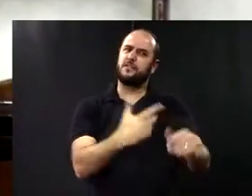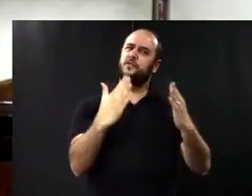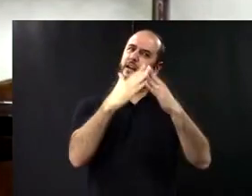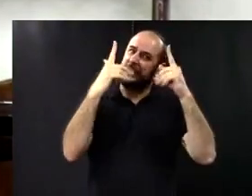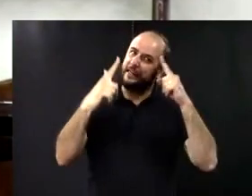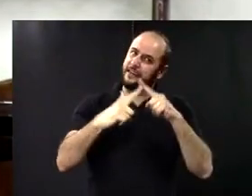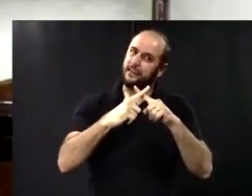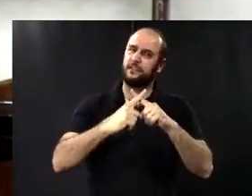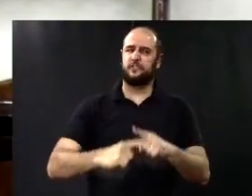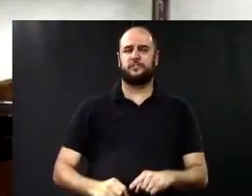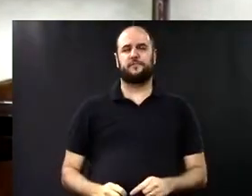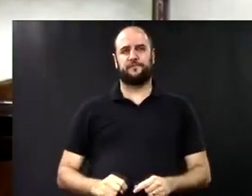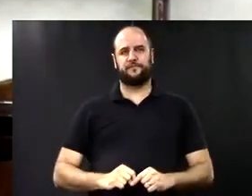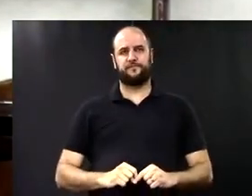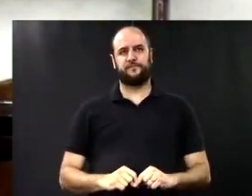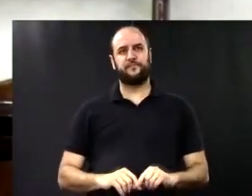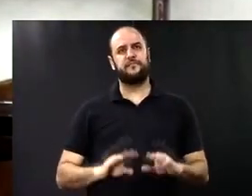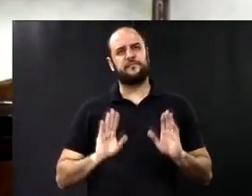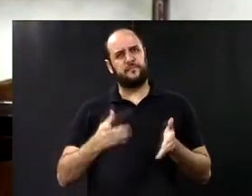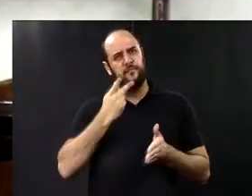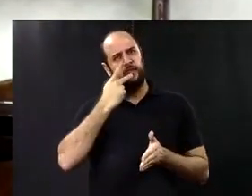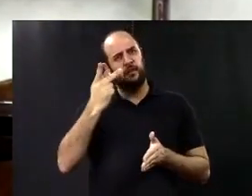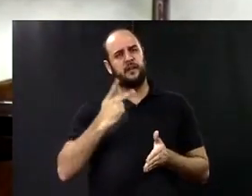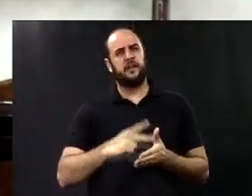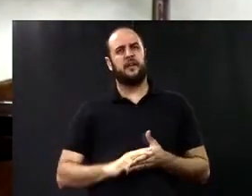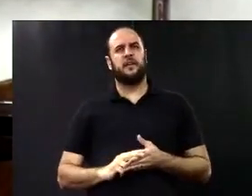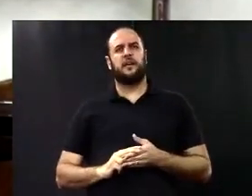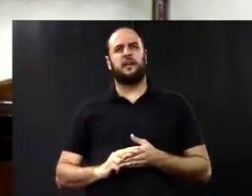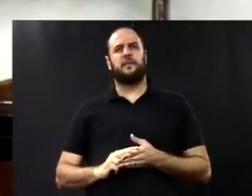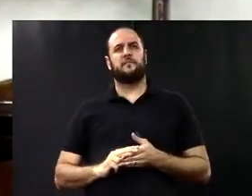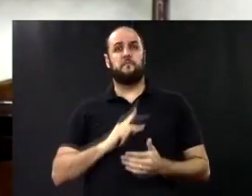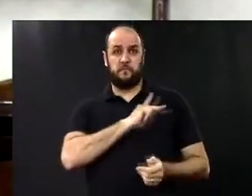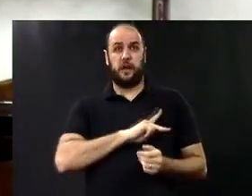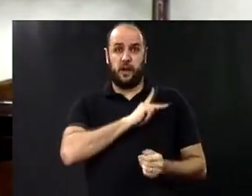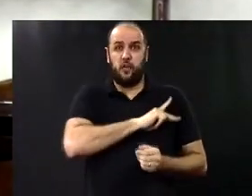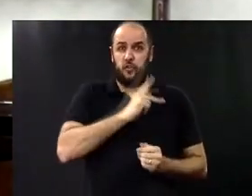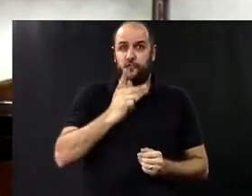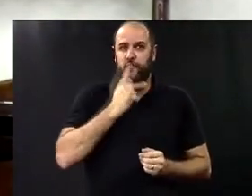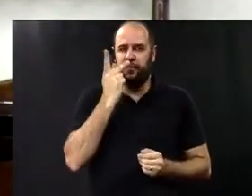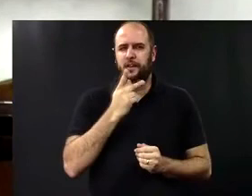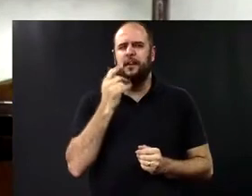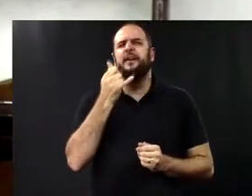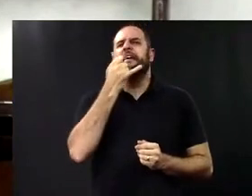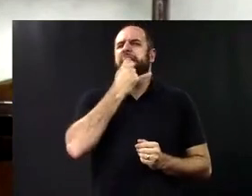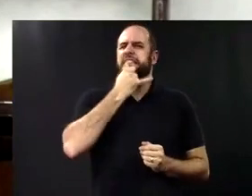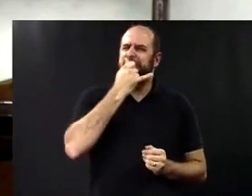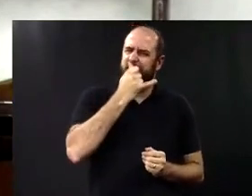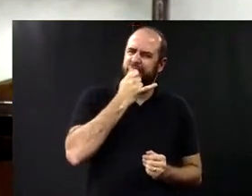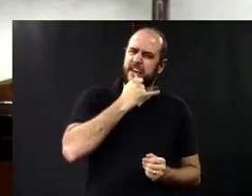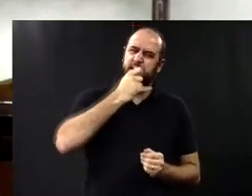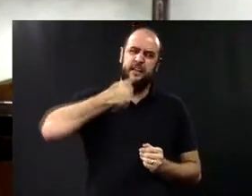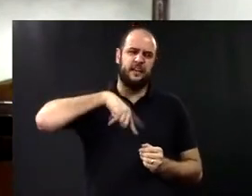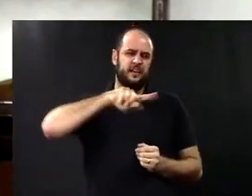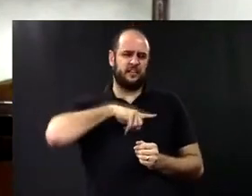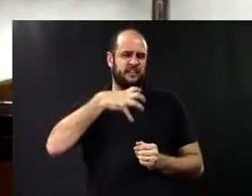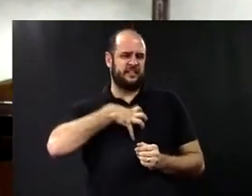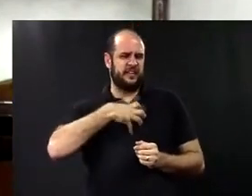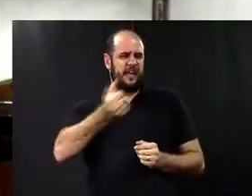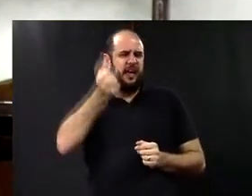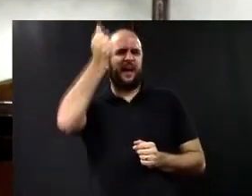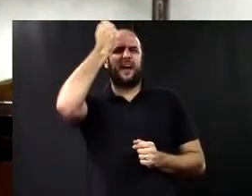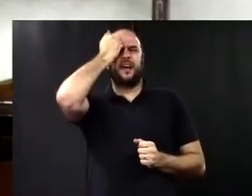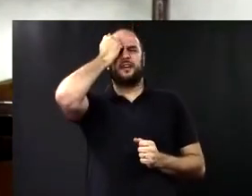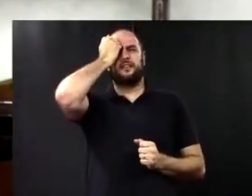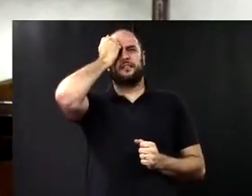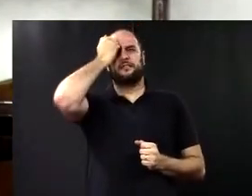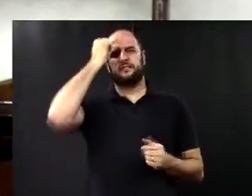Paulo vai dizer para nós em 2 Coríntios capítulo 7, versículo 10, a tristeza, segundo Deus, produz arrependimento para a salvação, que